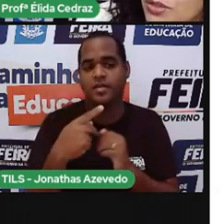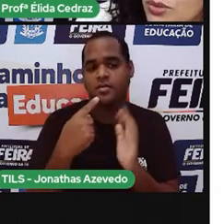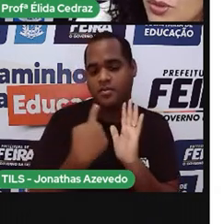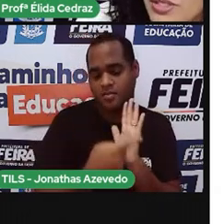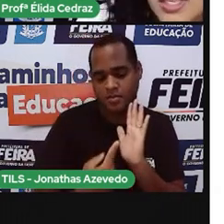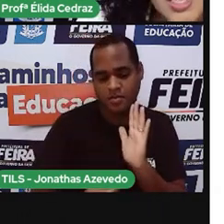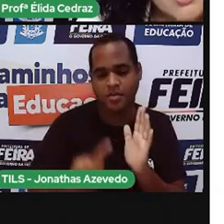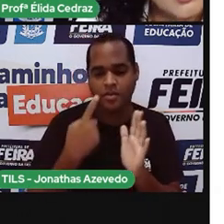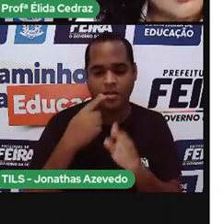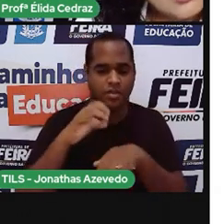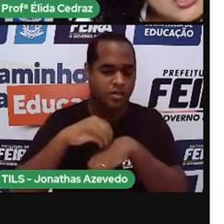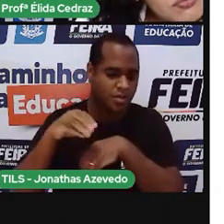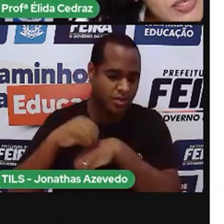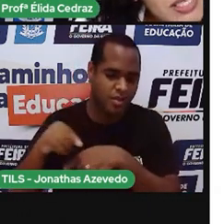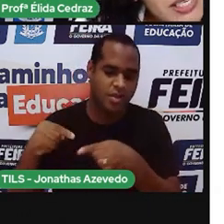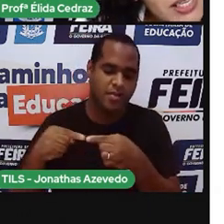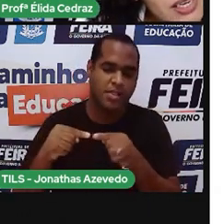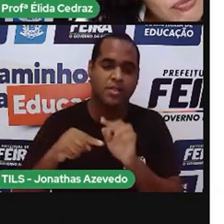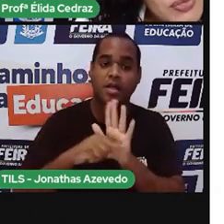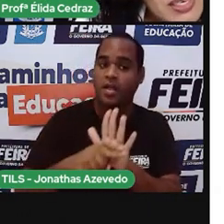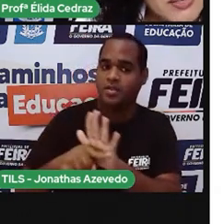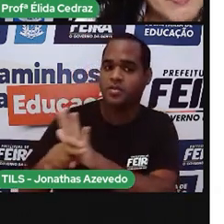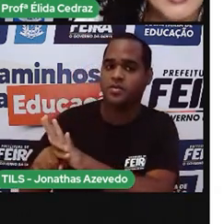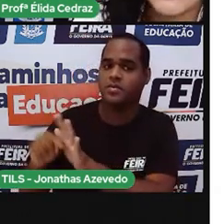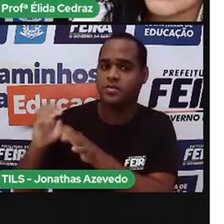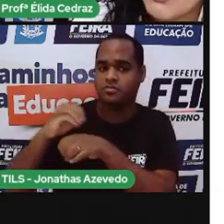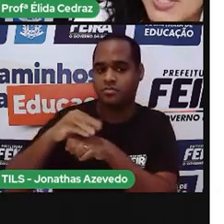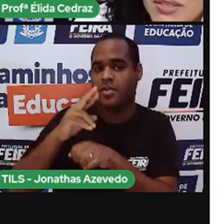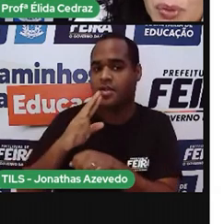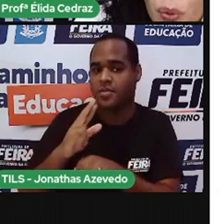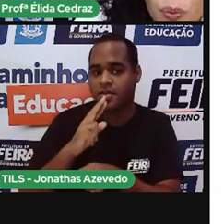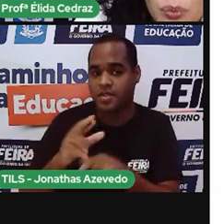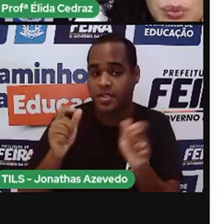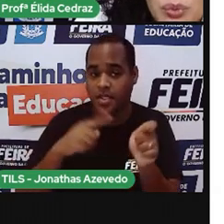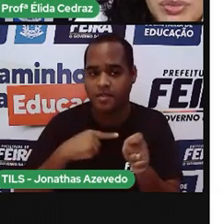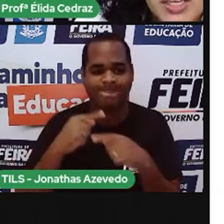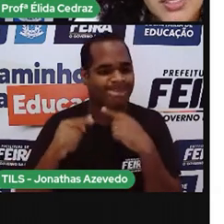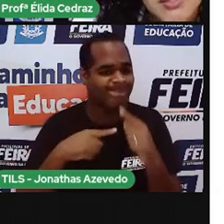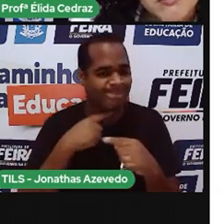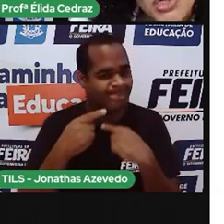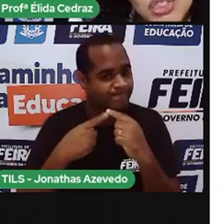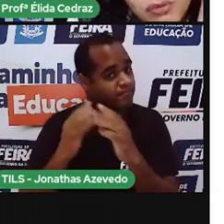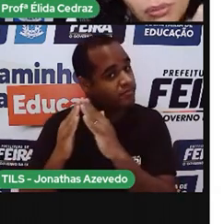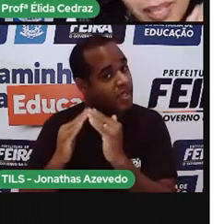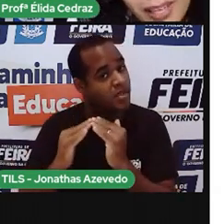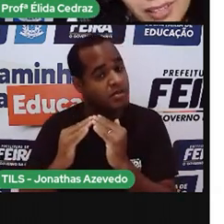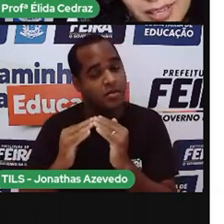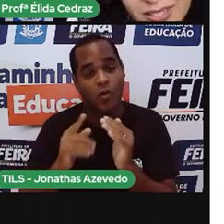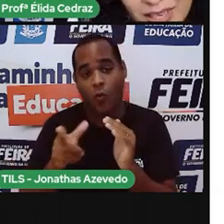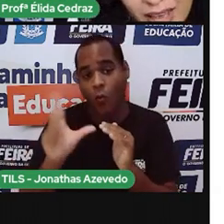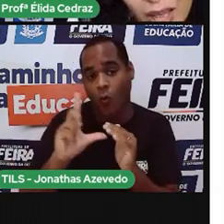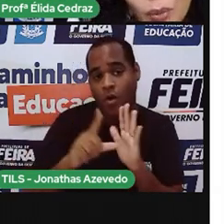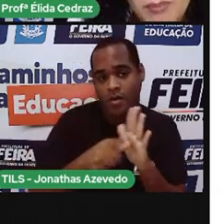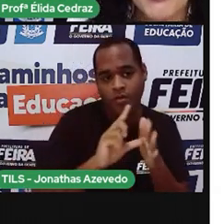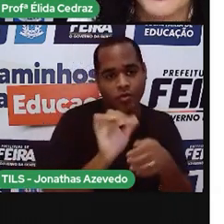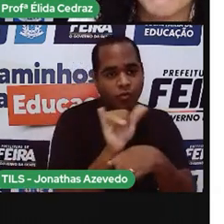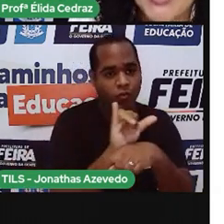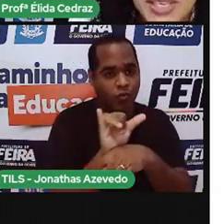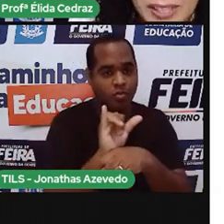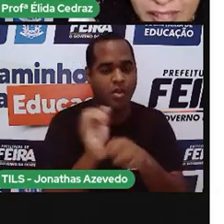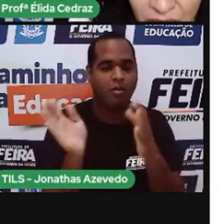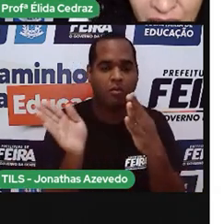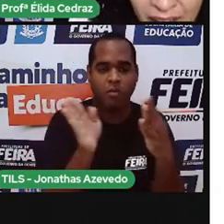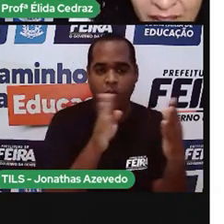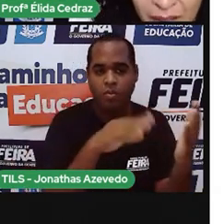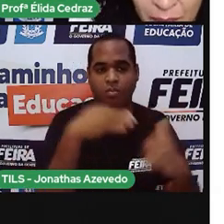de orientações antes de fazer a tarefinha. E se você ficou com dúvida, pode voltar nessa aula, porque